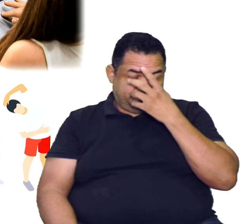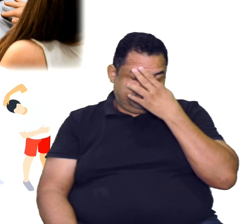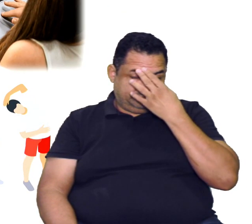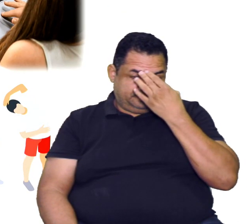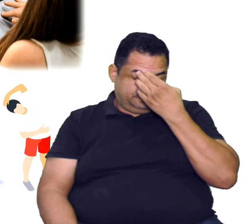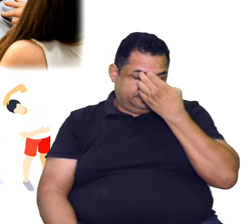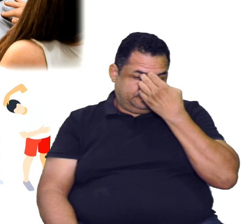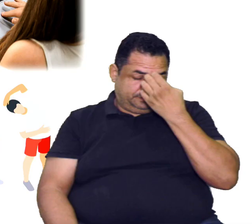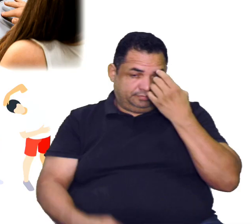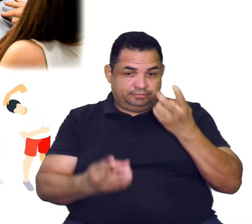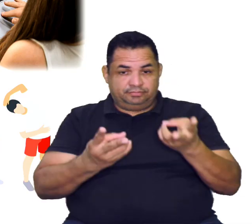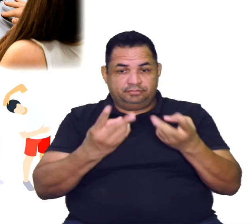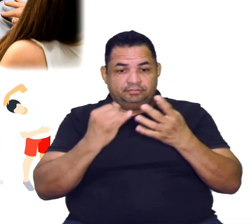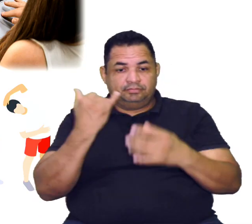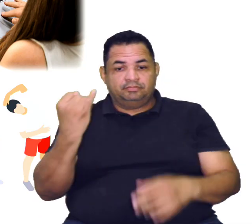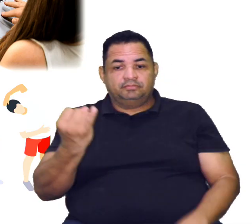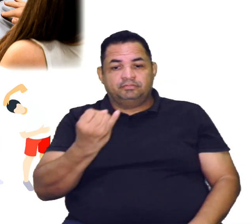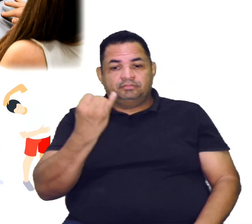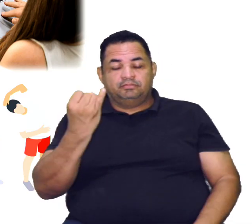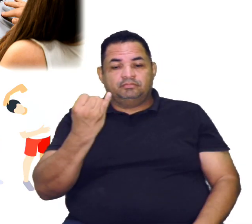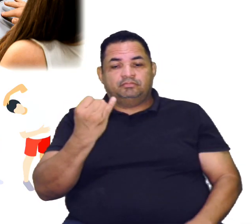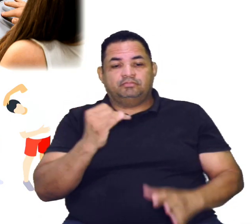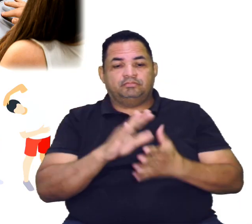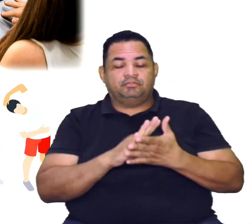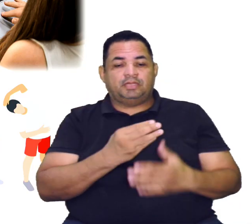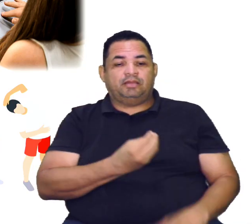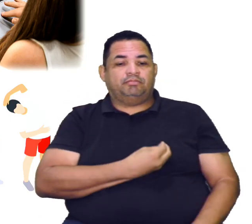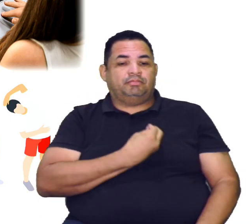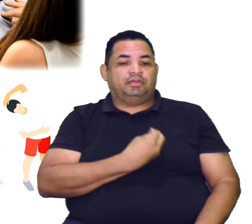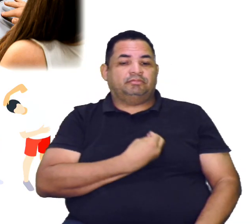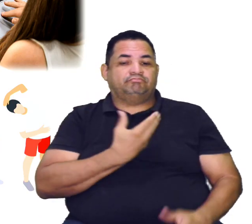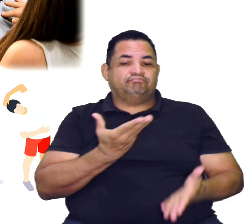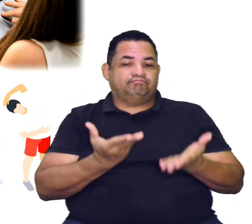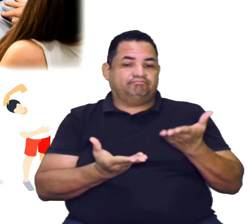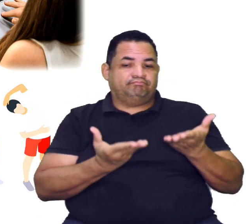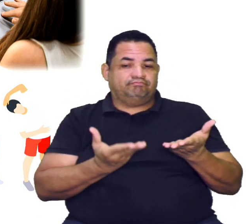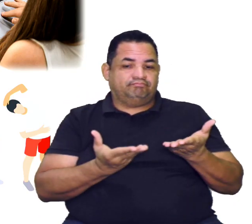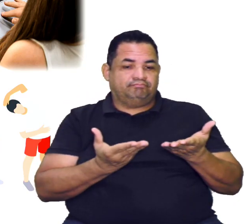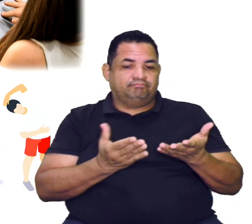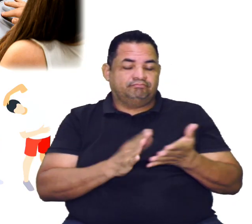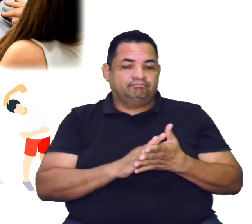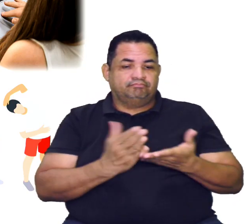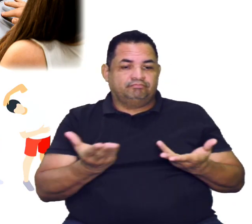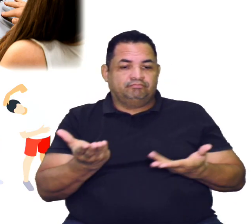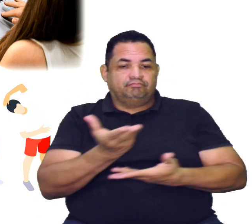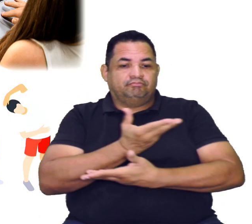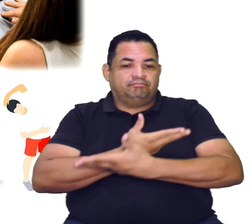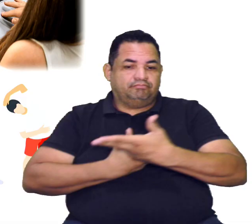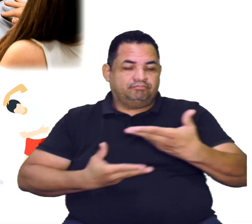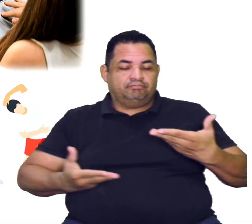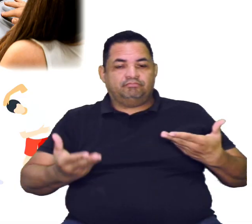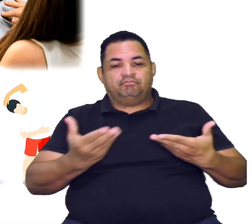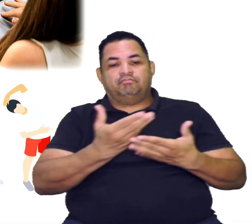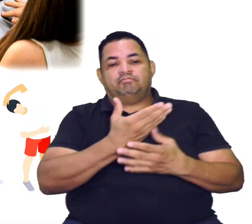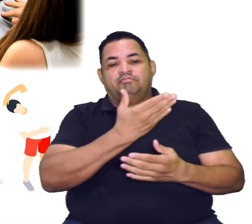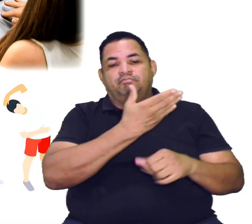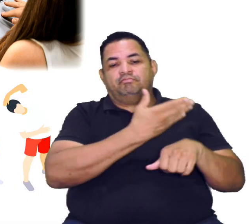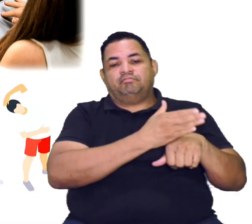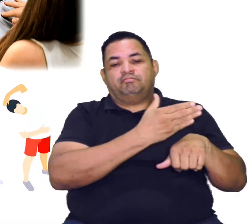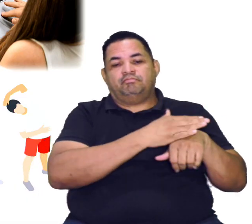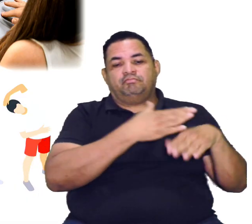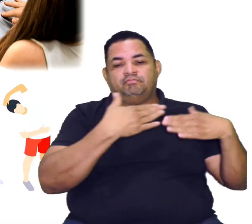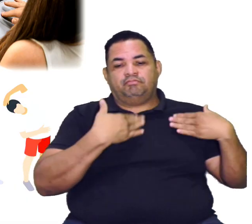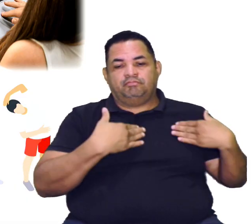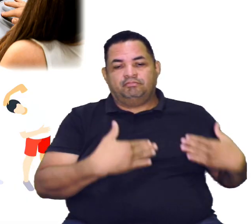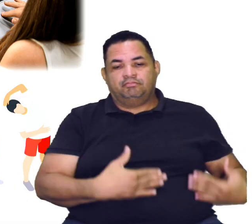E aí a gente percebe a importância de um estilo de vida mais equilibrado, que integre aí as práticas